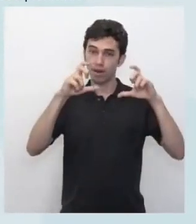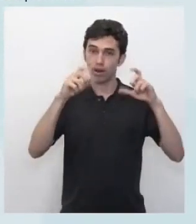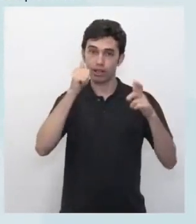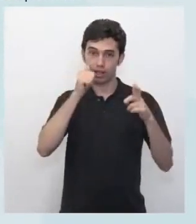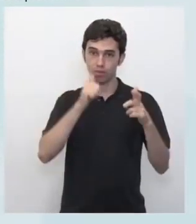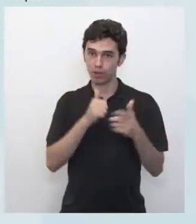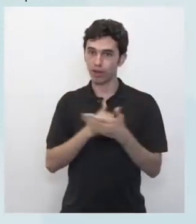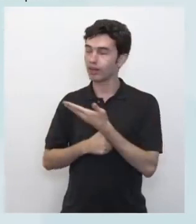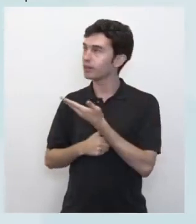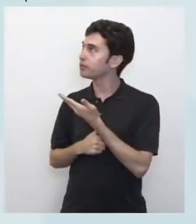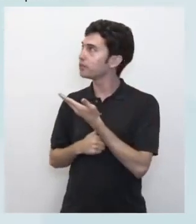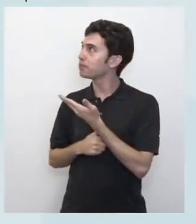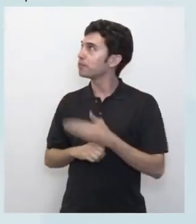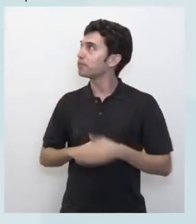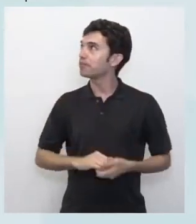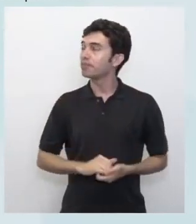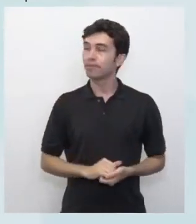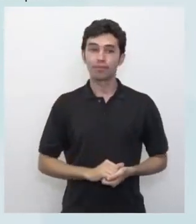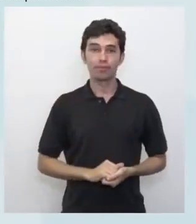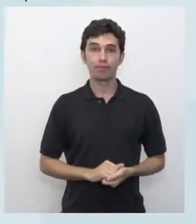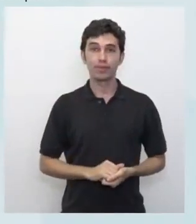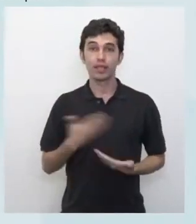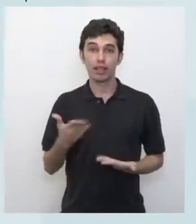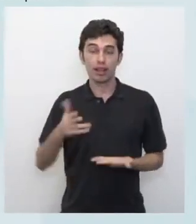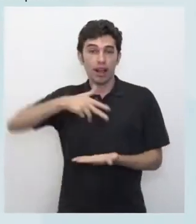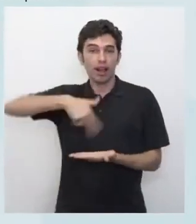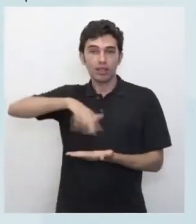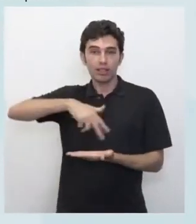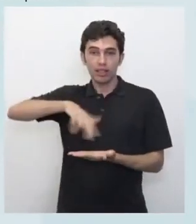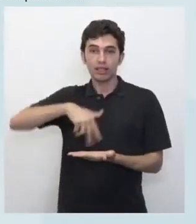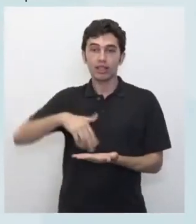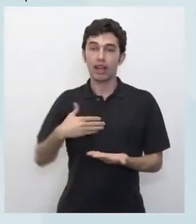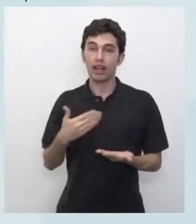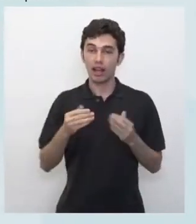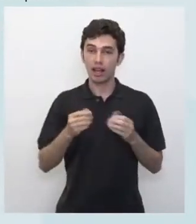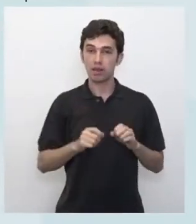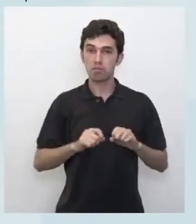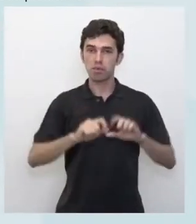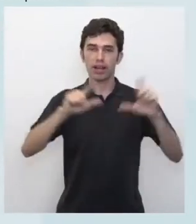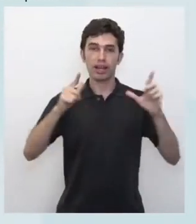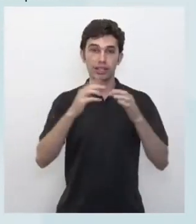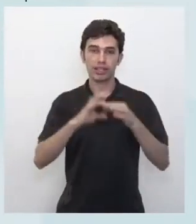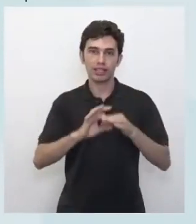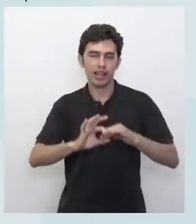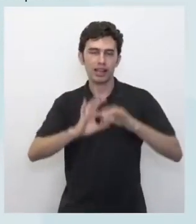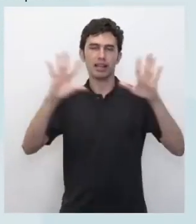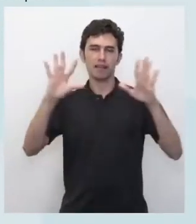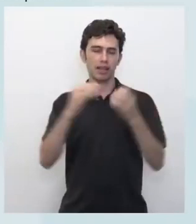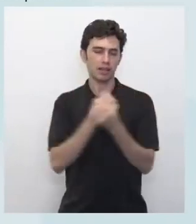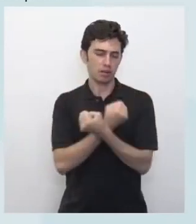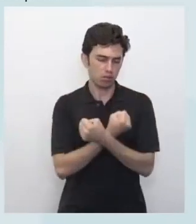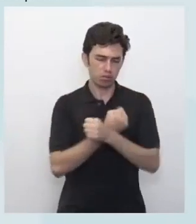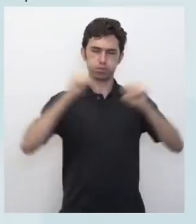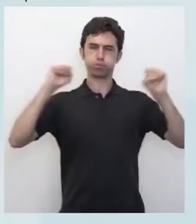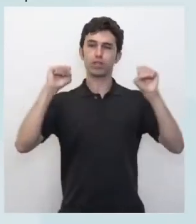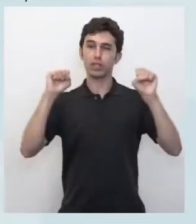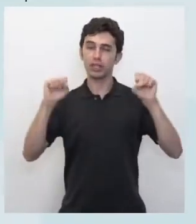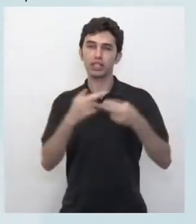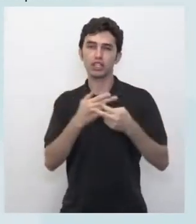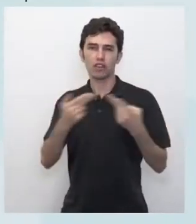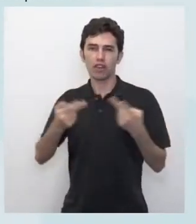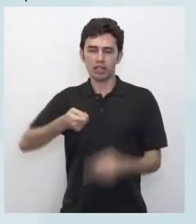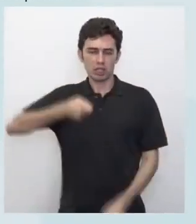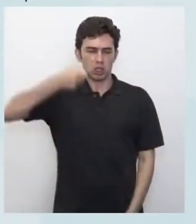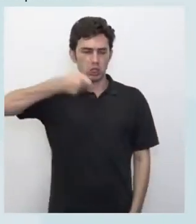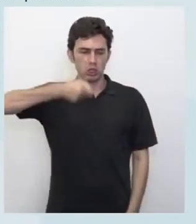tá certo? Então, a dança, ela aparece aí liberta, né, das amarras, dos pudores, né, que